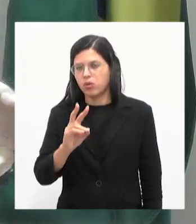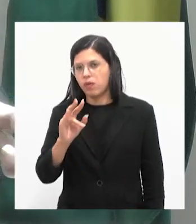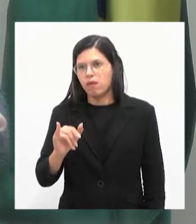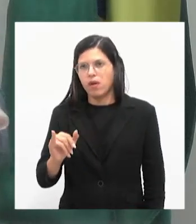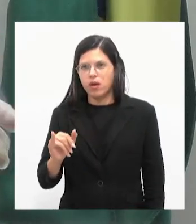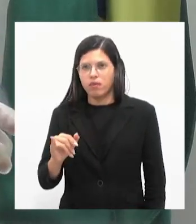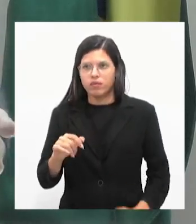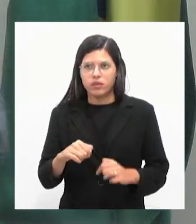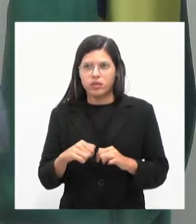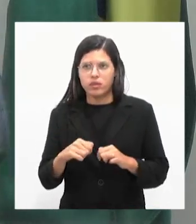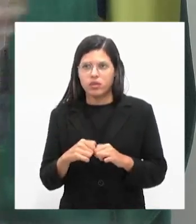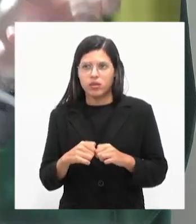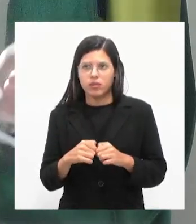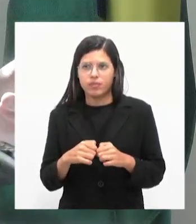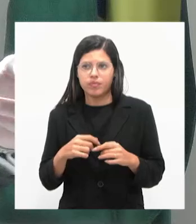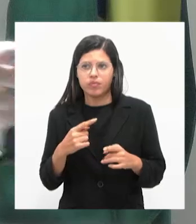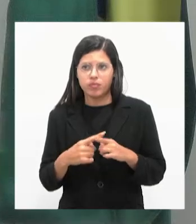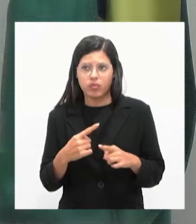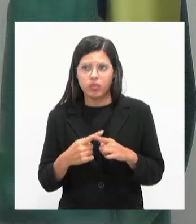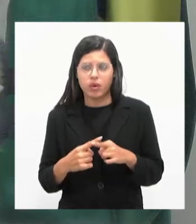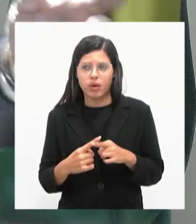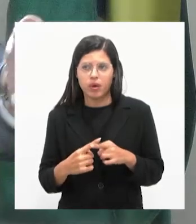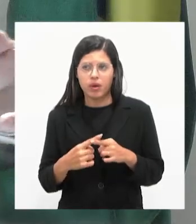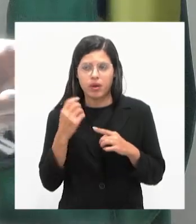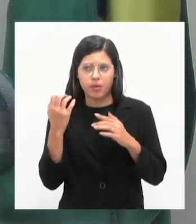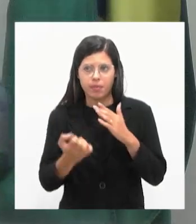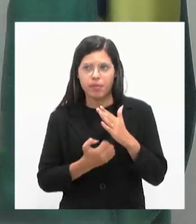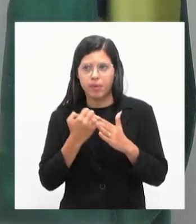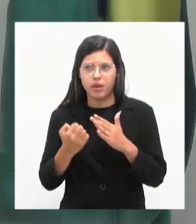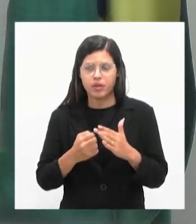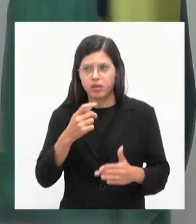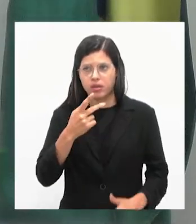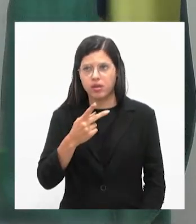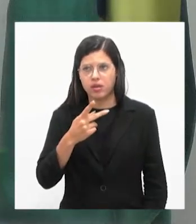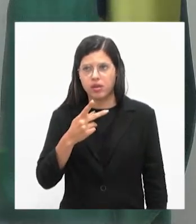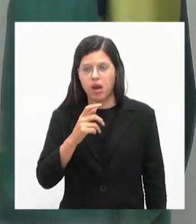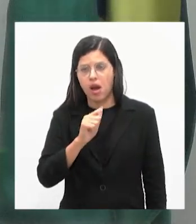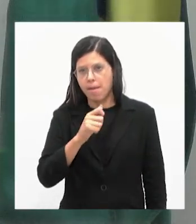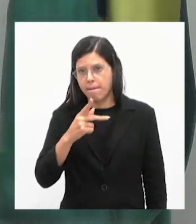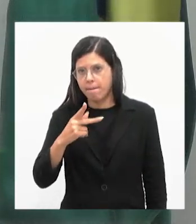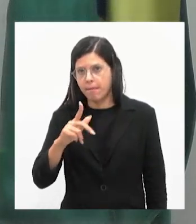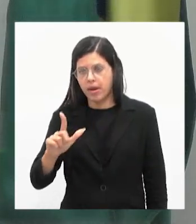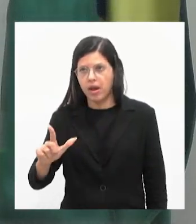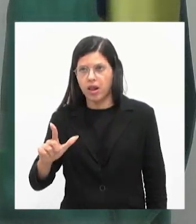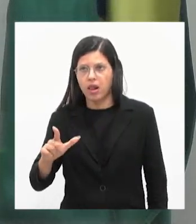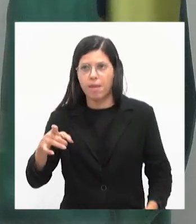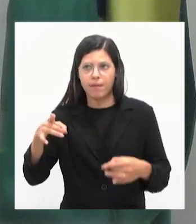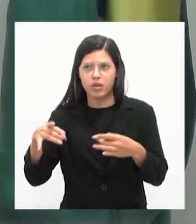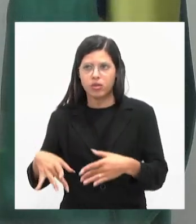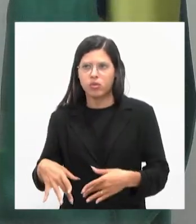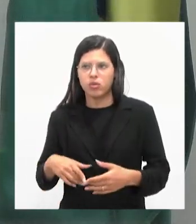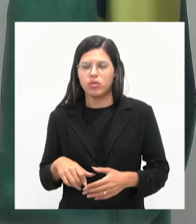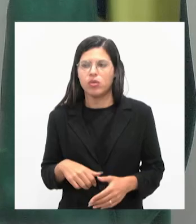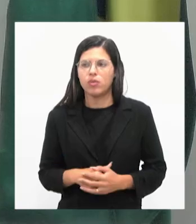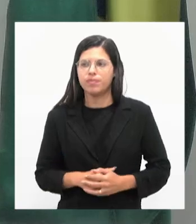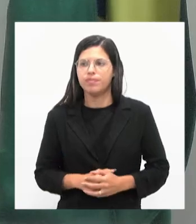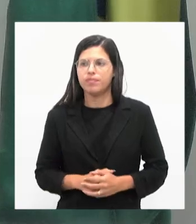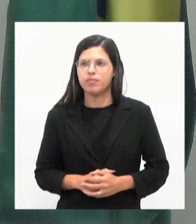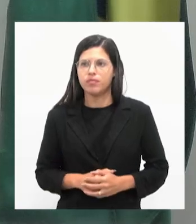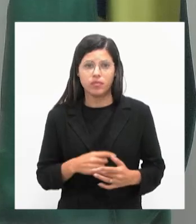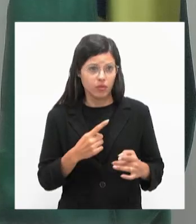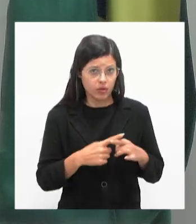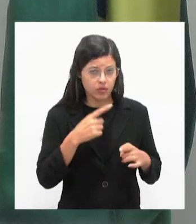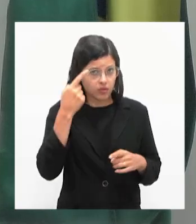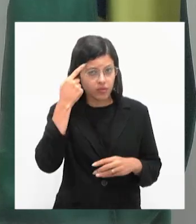Detro é o fiel depositário, porque a empresa PL abandonou, ou melhor, a empresa PL ganhou o consórcio junto. É porque você não sabe da narrativa toda, a empresa PL ganhou